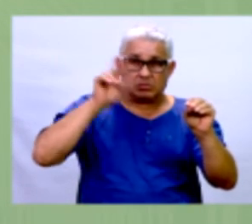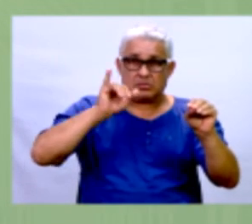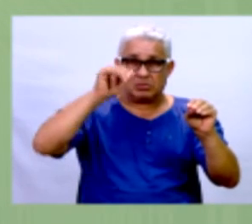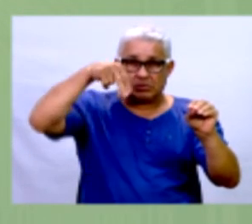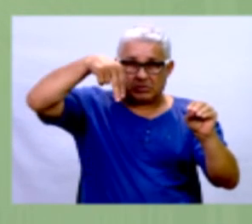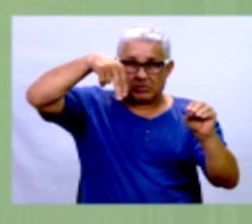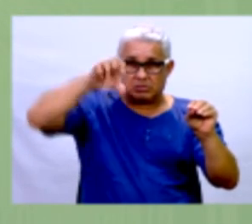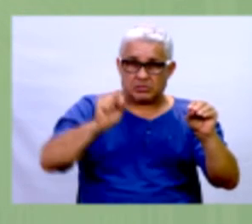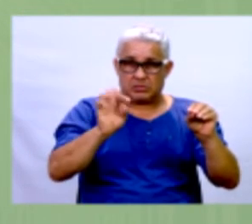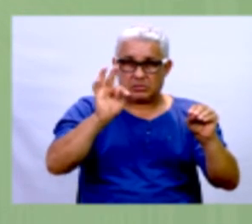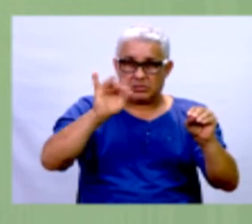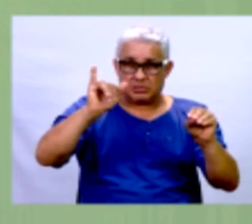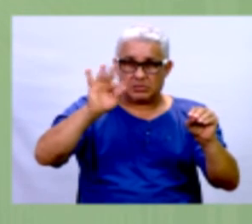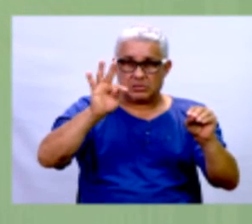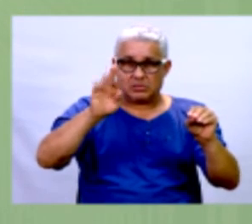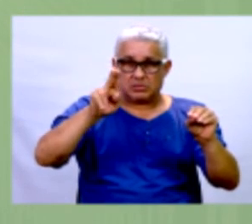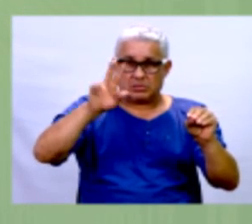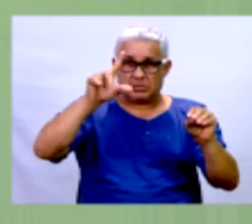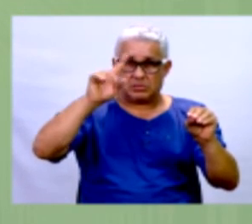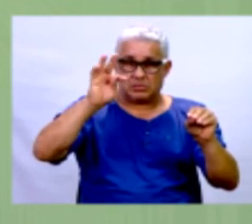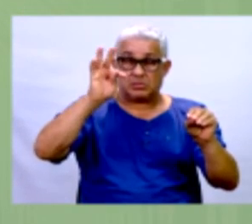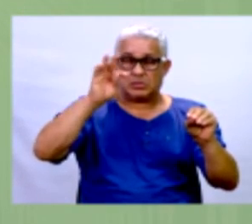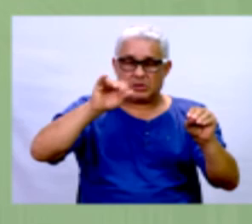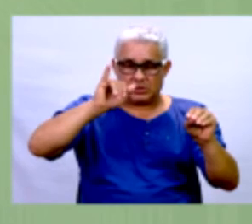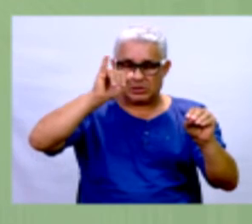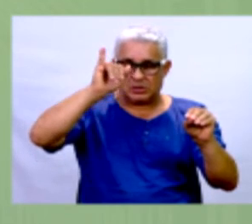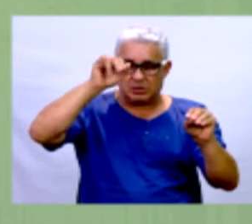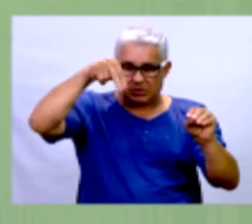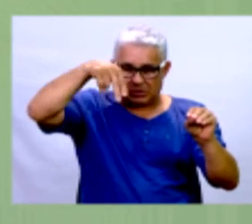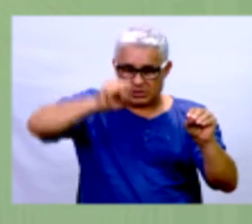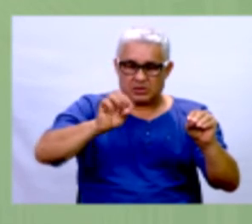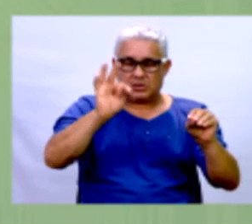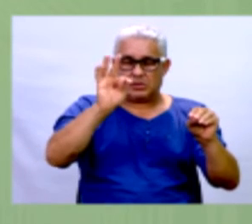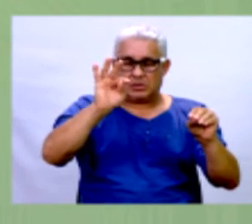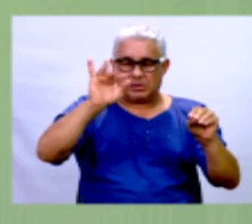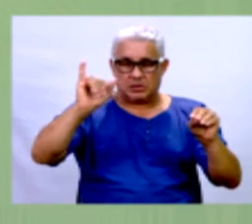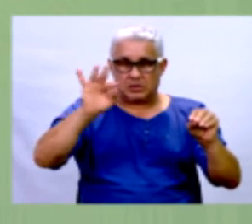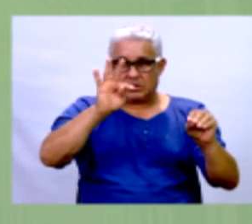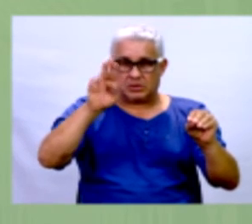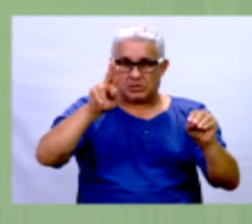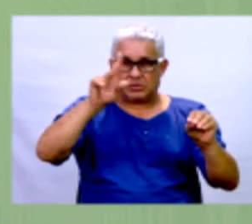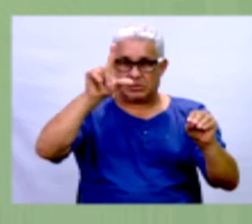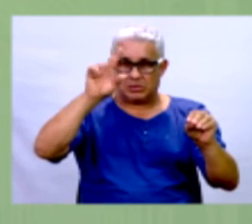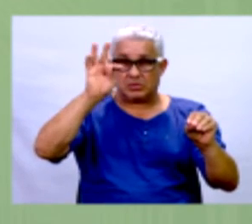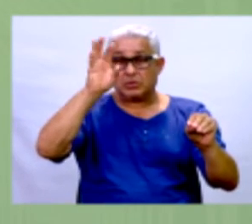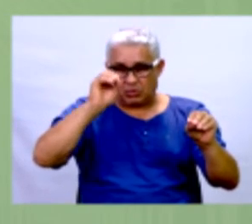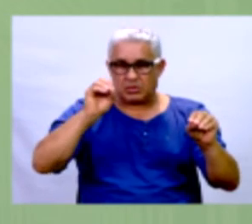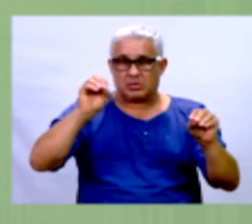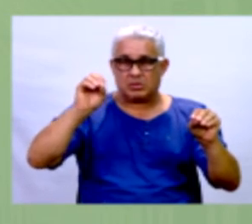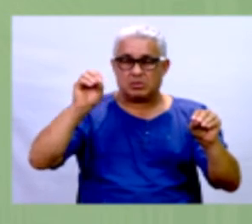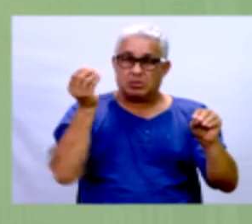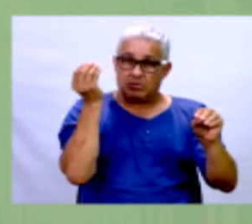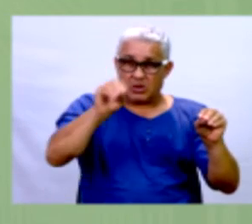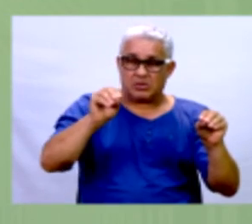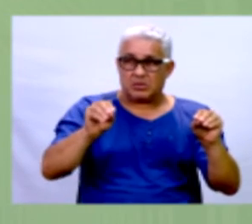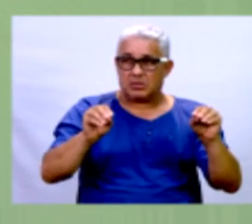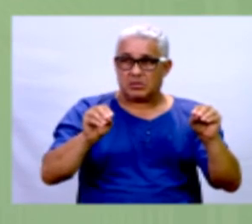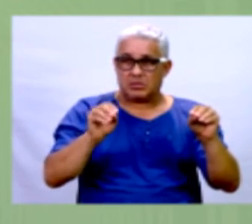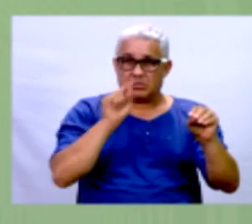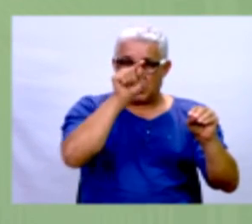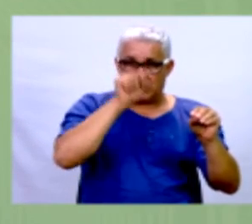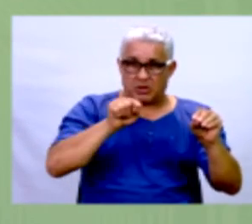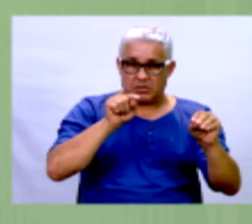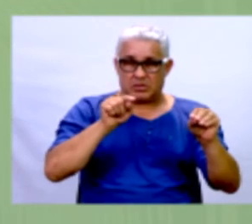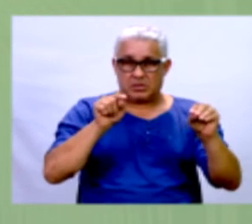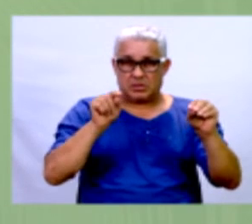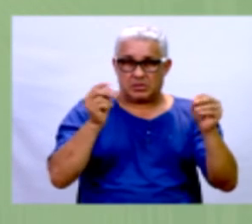Esse padrão é separado por dois pontos, certo? E onde nós temos, para fazer essa separação entre chave e valor, né? Percebam